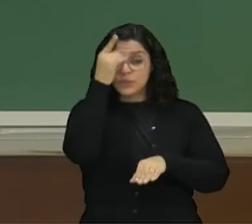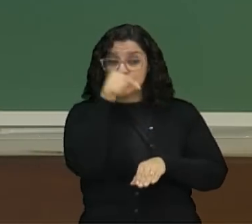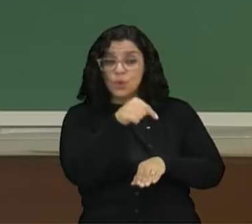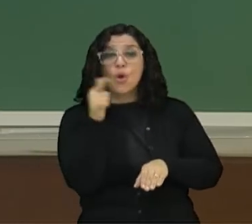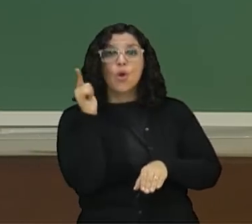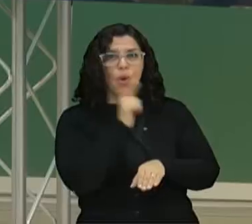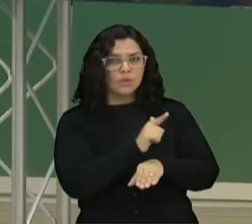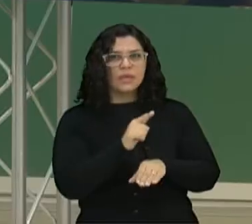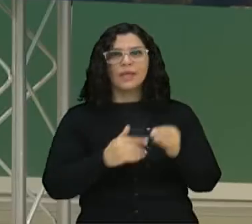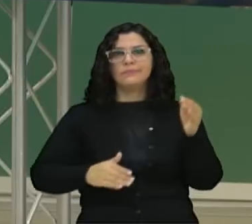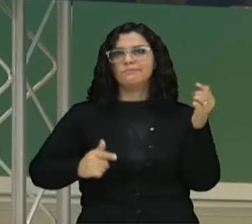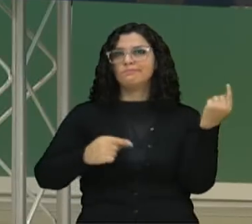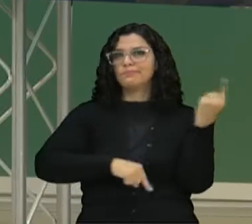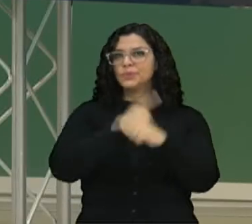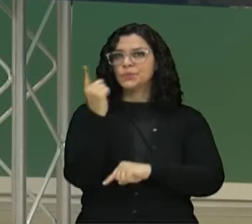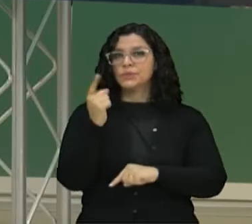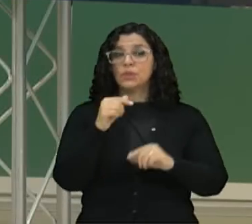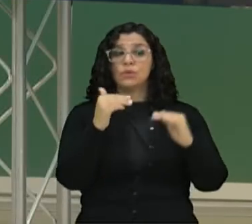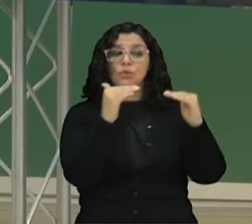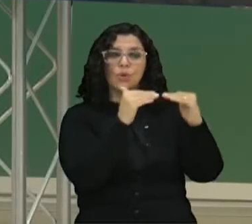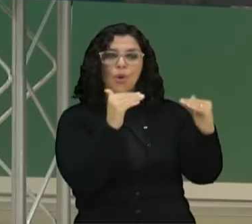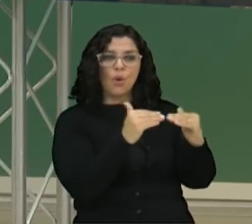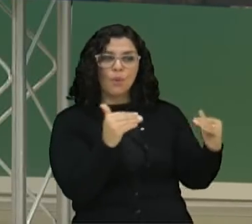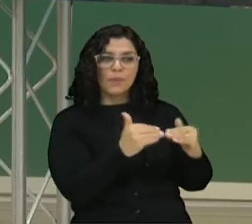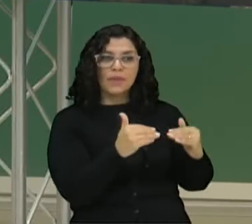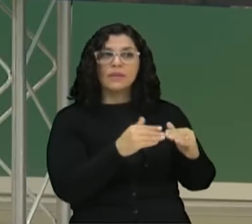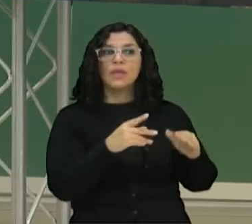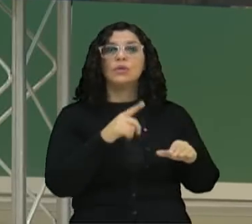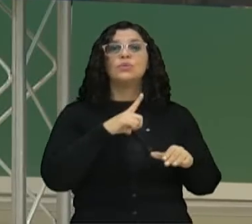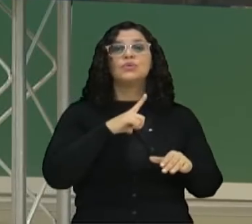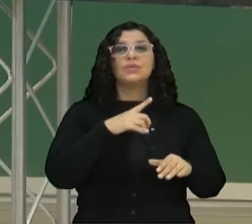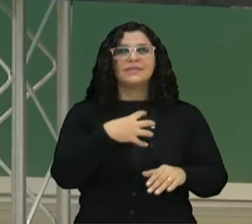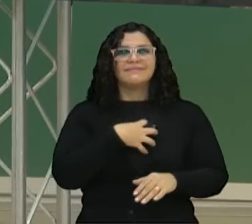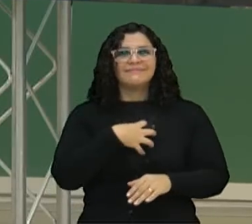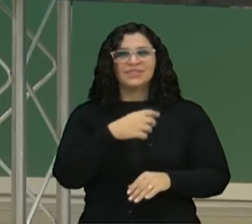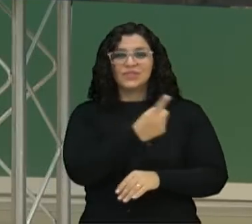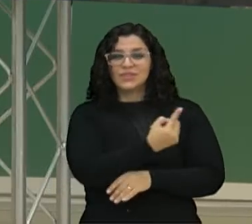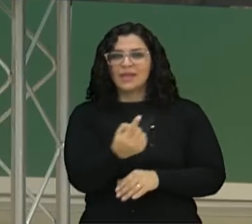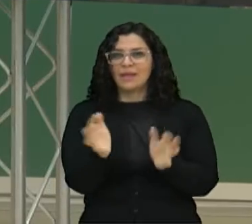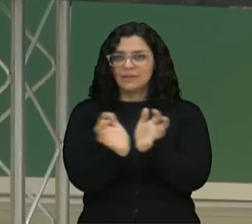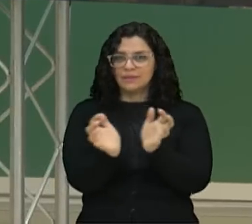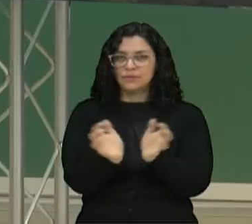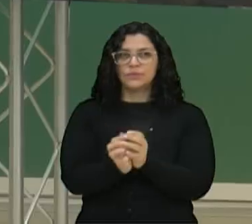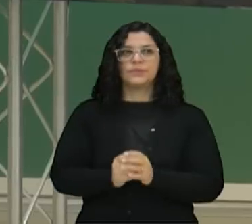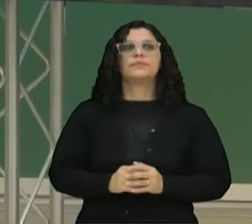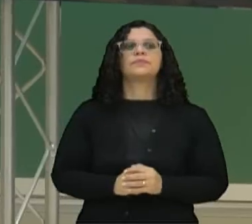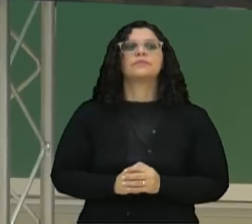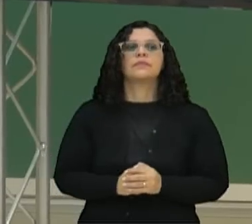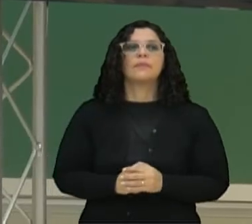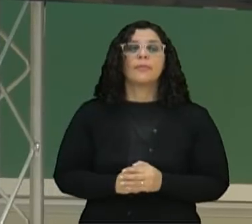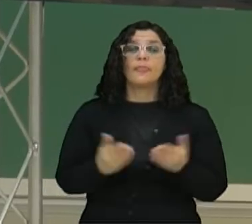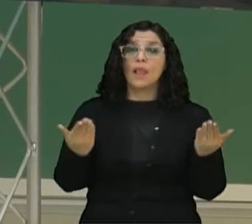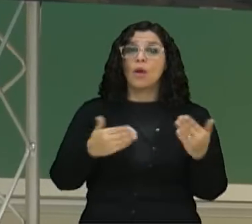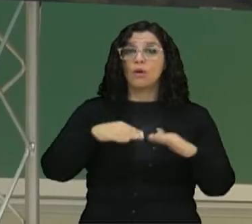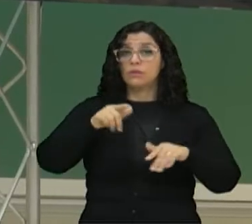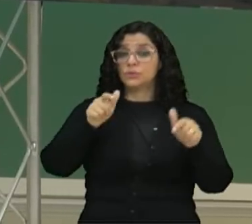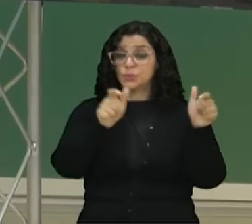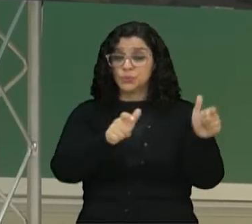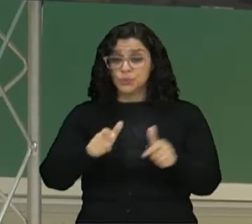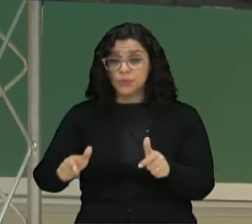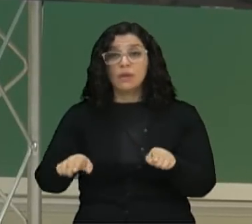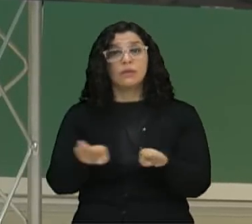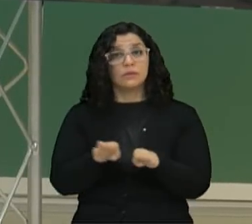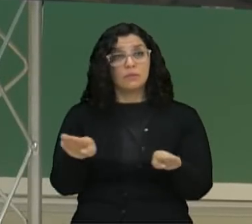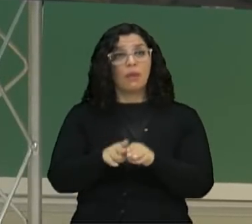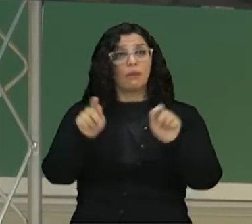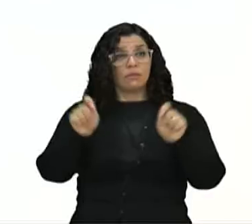acesso e consiga realizar, então que seja de acordo com a sua categoria, digamos assim, né? Mas vamos lá. Qualquer lugar,